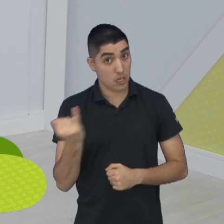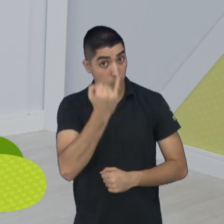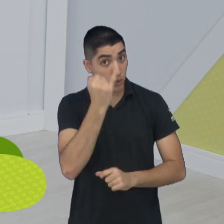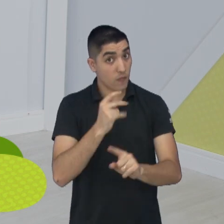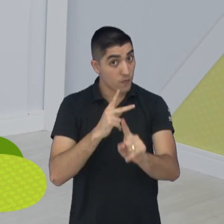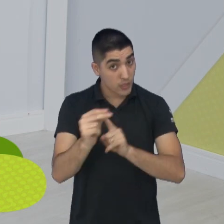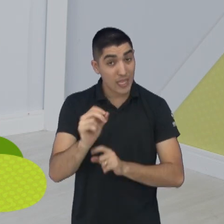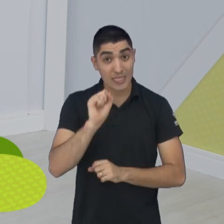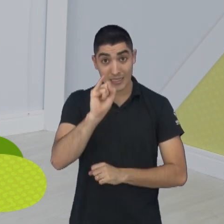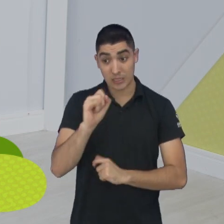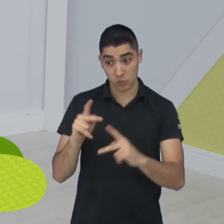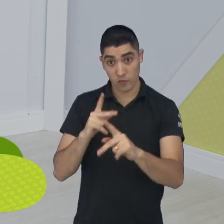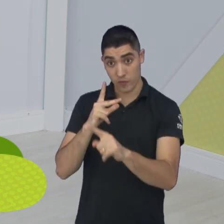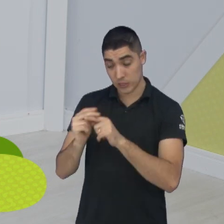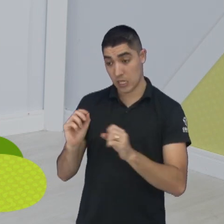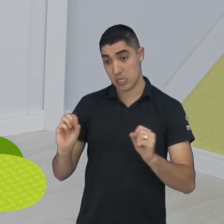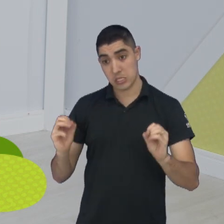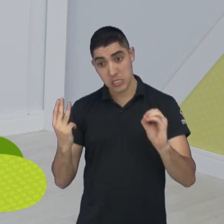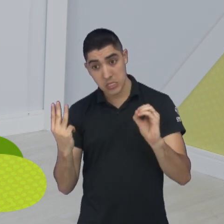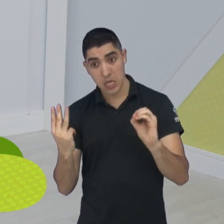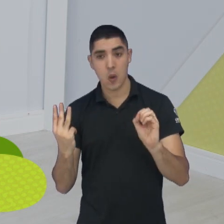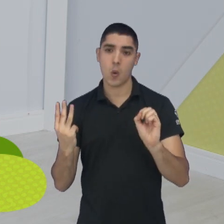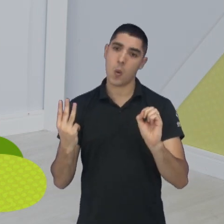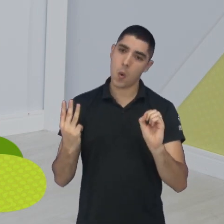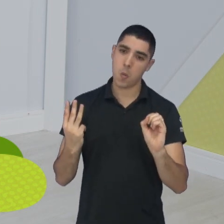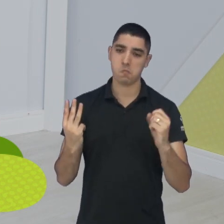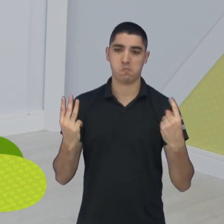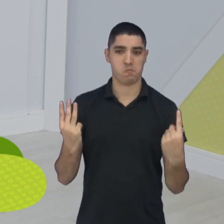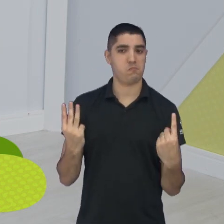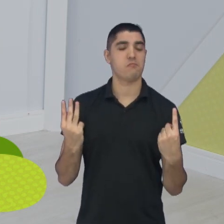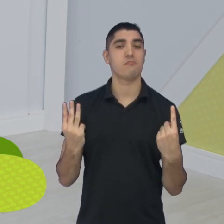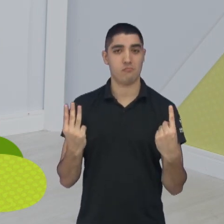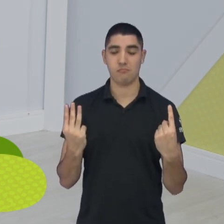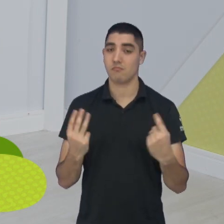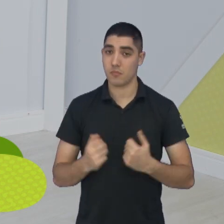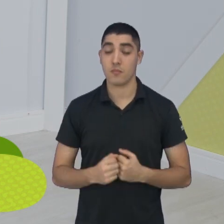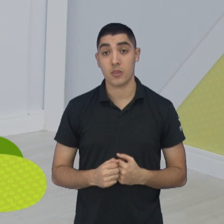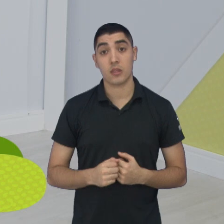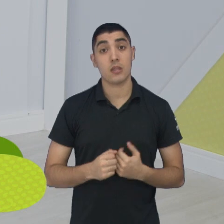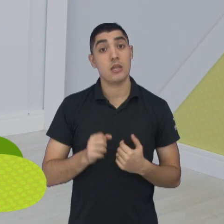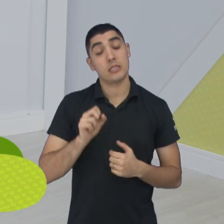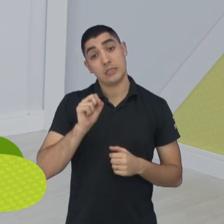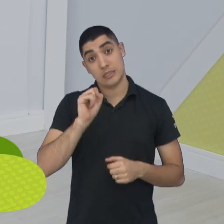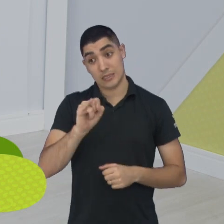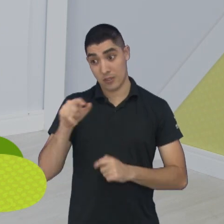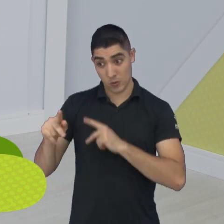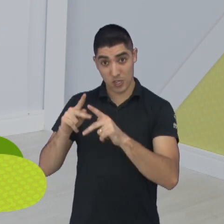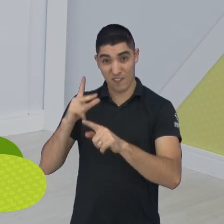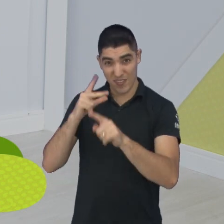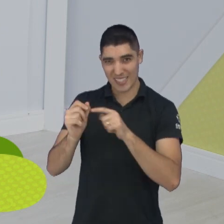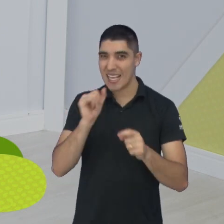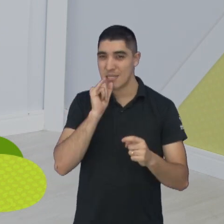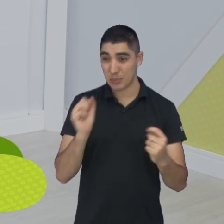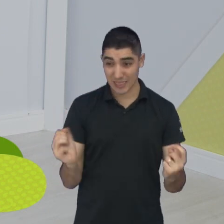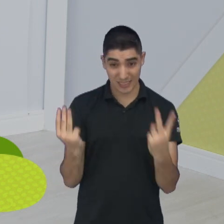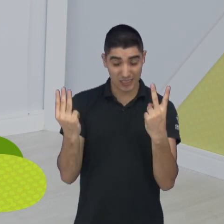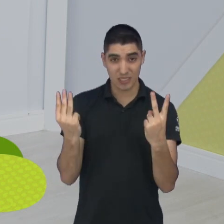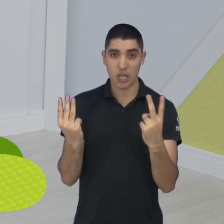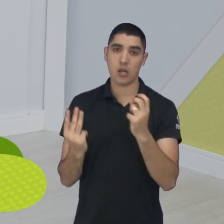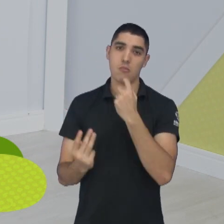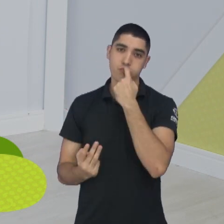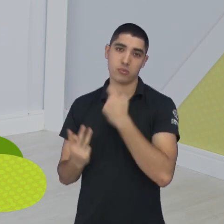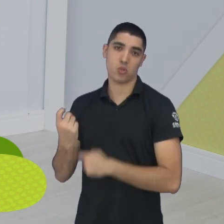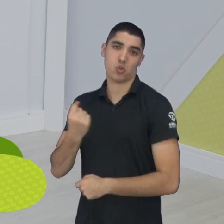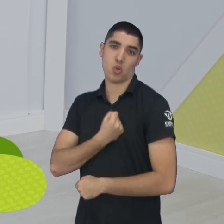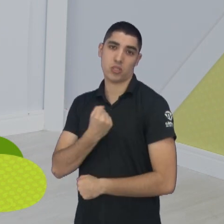por 3-0 ou 3-1, para poder somar 3 pontos e voltar à liderança. Se vencer por 3-2, leva só 2 pontos e aí o